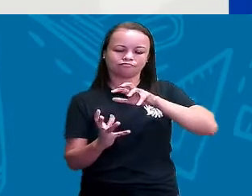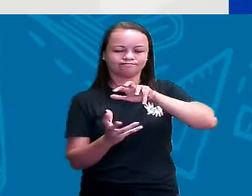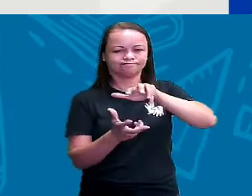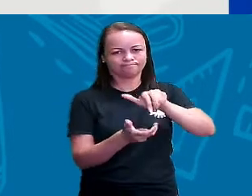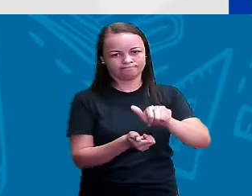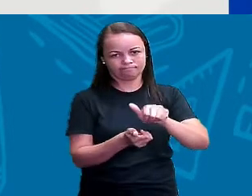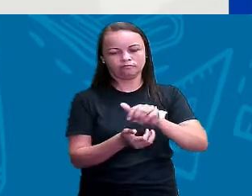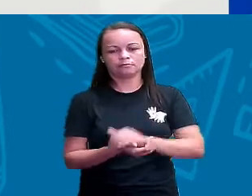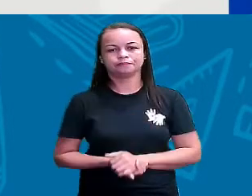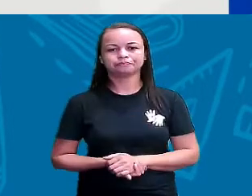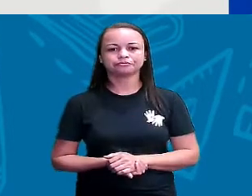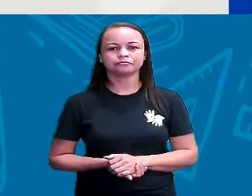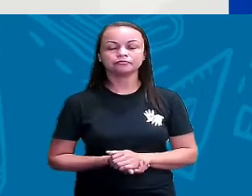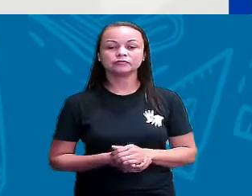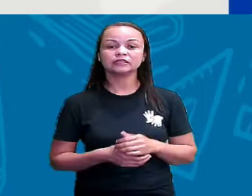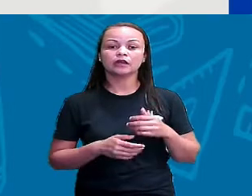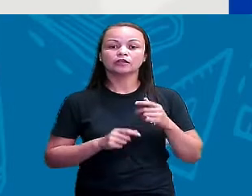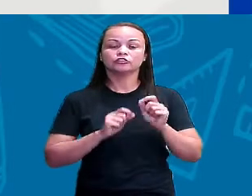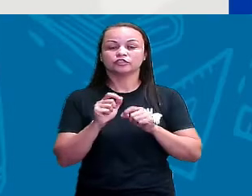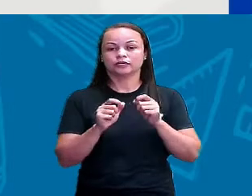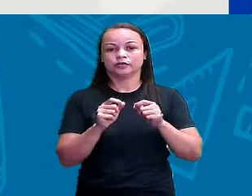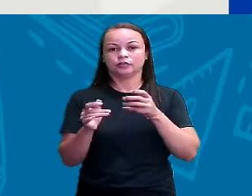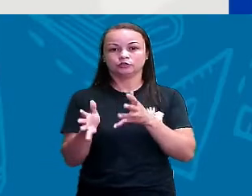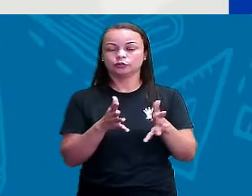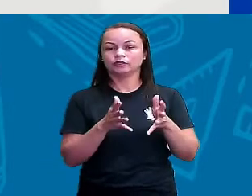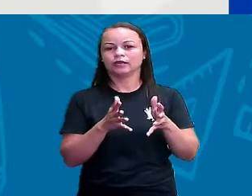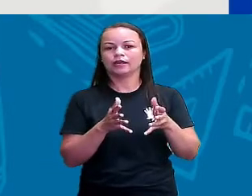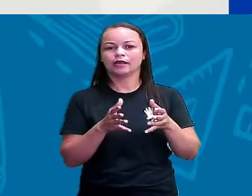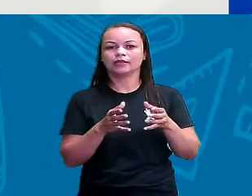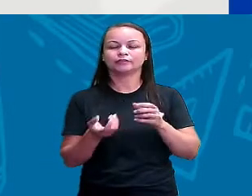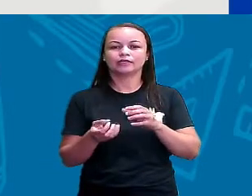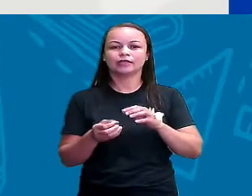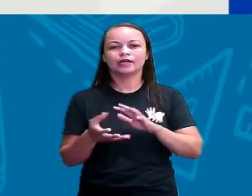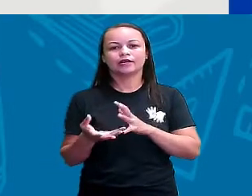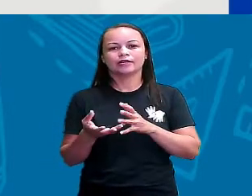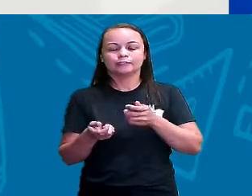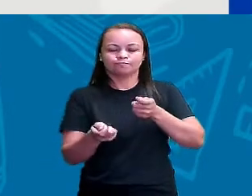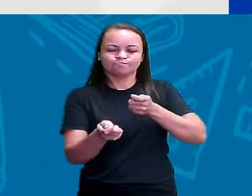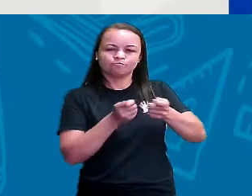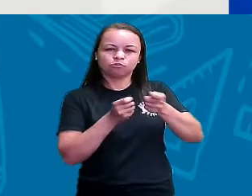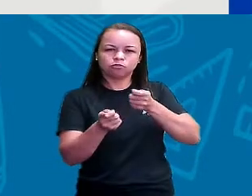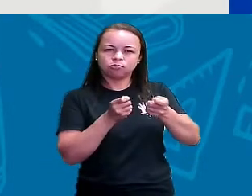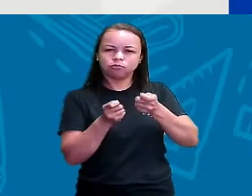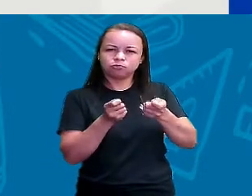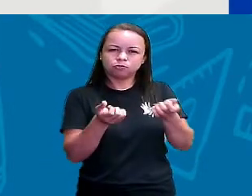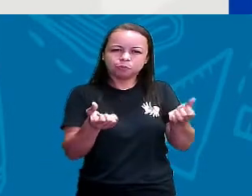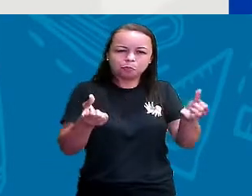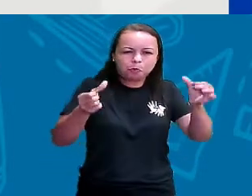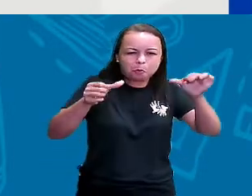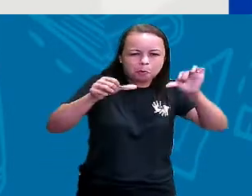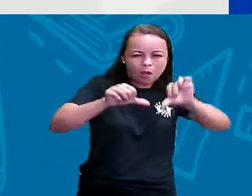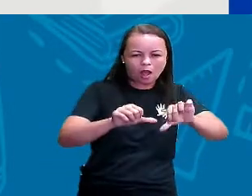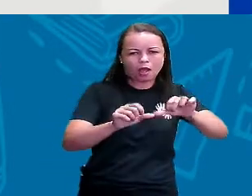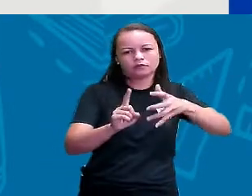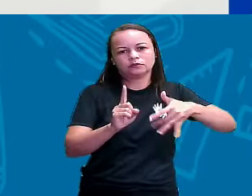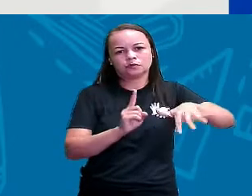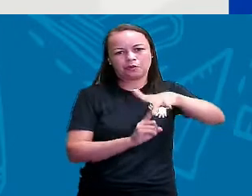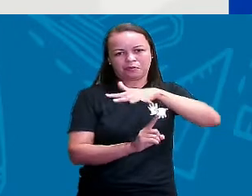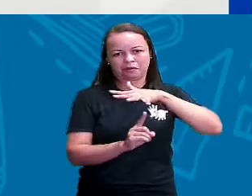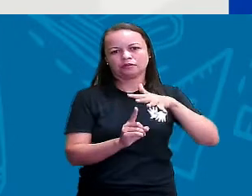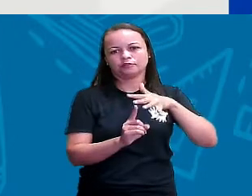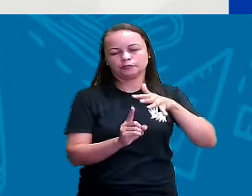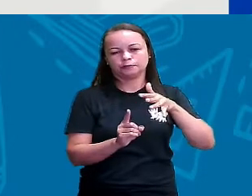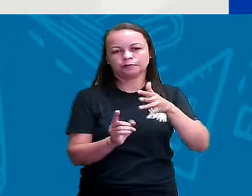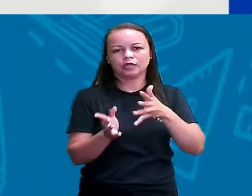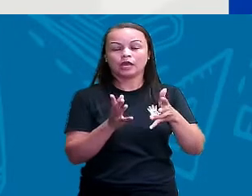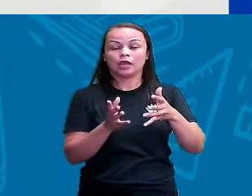certo? Gerando aquilo que nós chamamos de desequilíbrio ambiental. É quando esse equilíbrio ele deixa de existir.